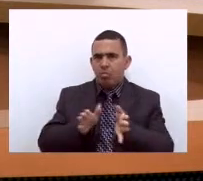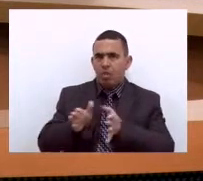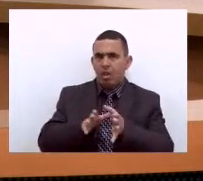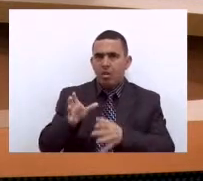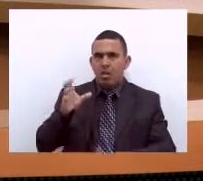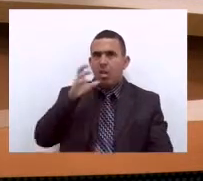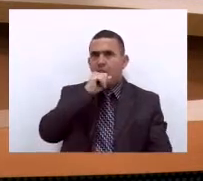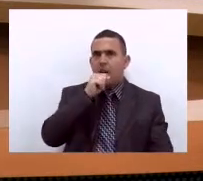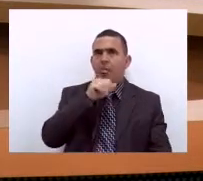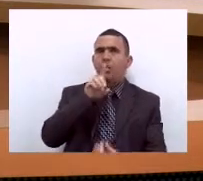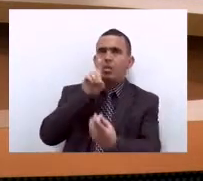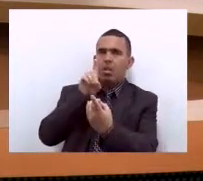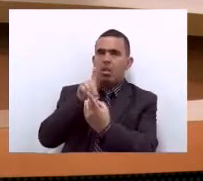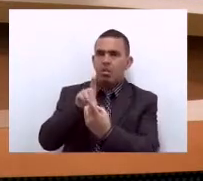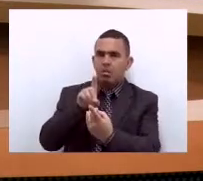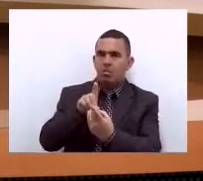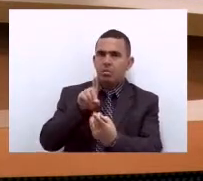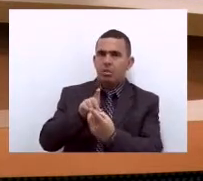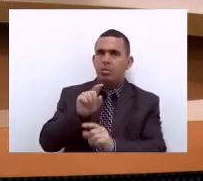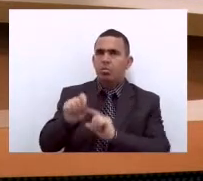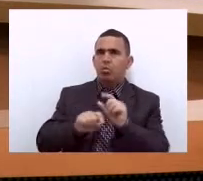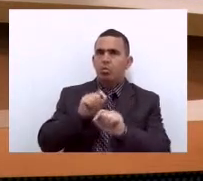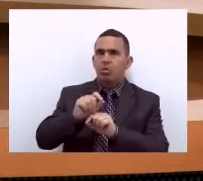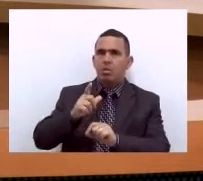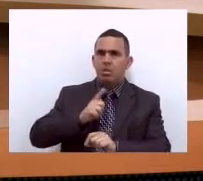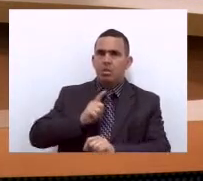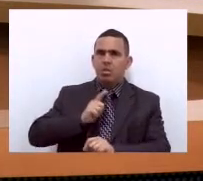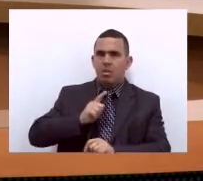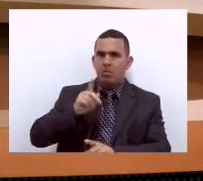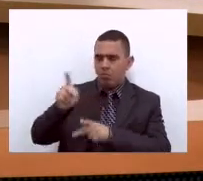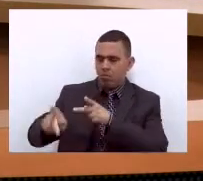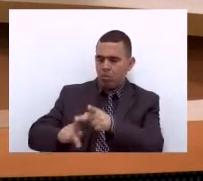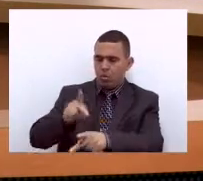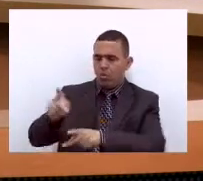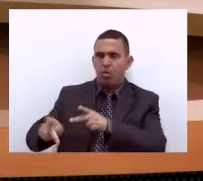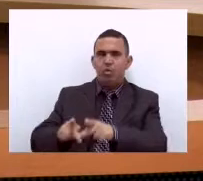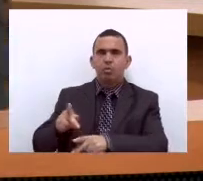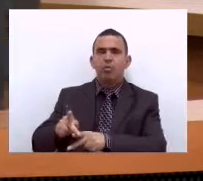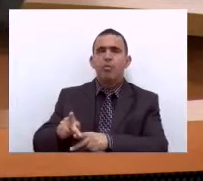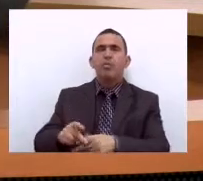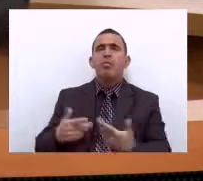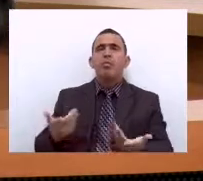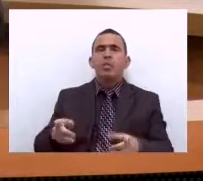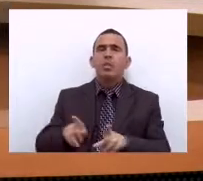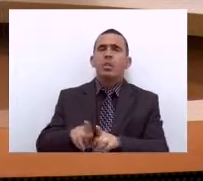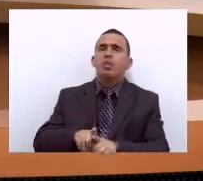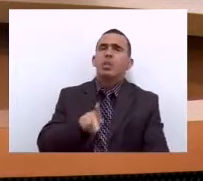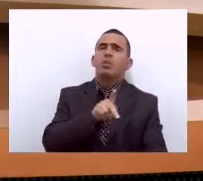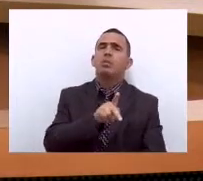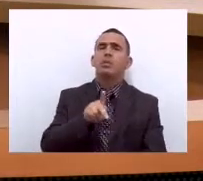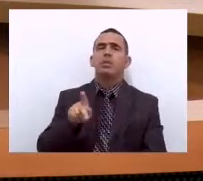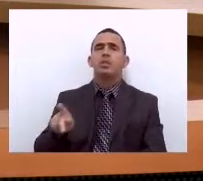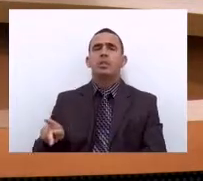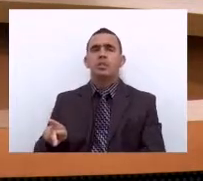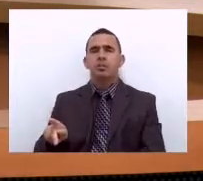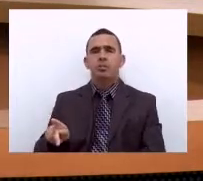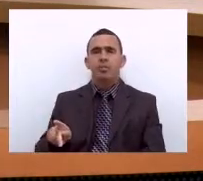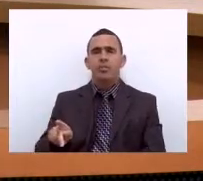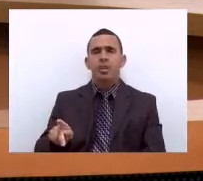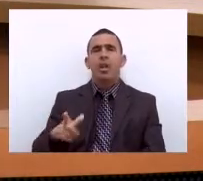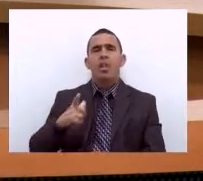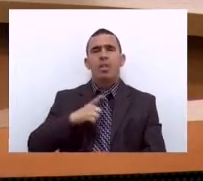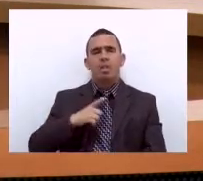o atendimento ao que foi as vozes da rua. Para além disso, senhor presidente,